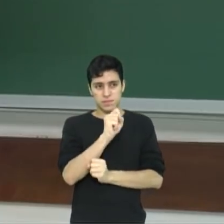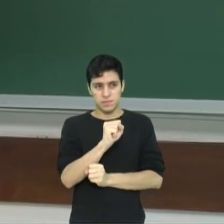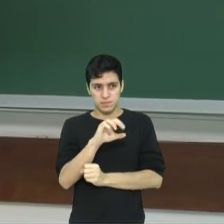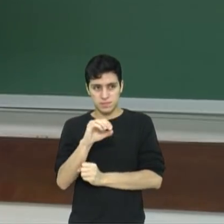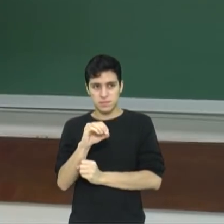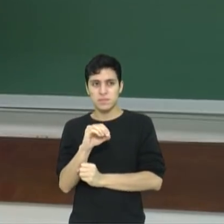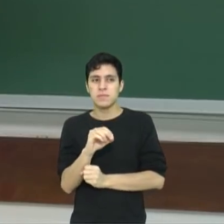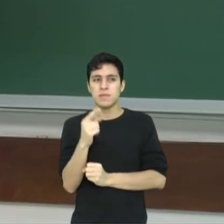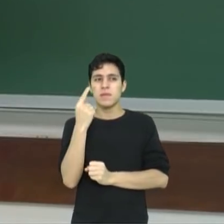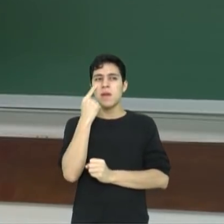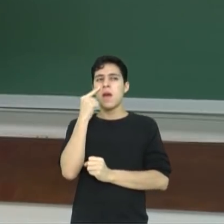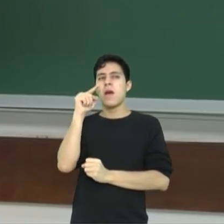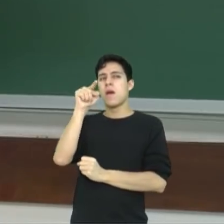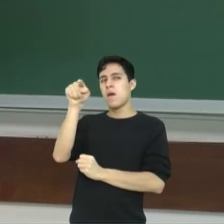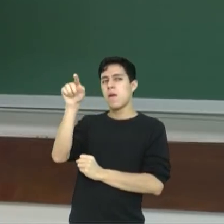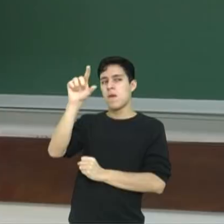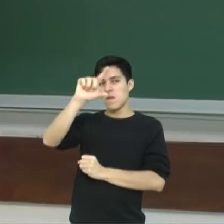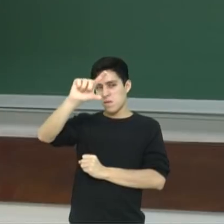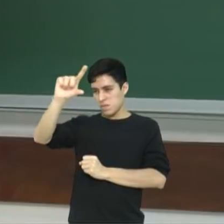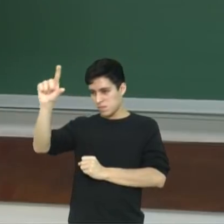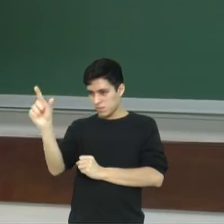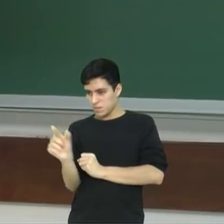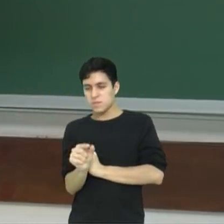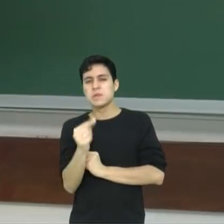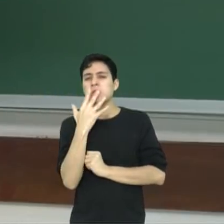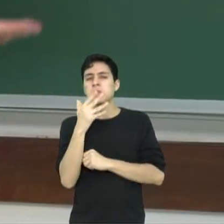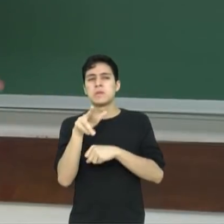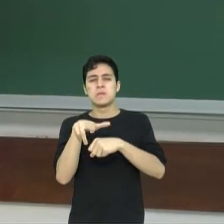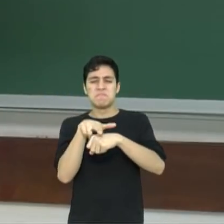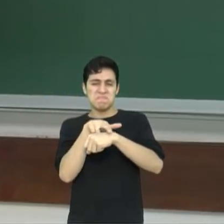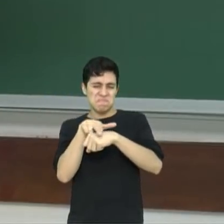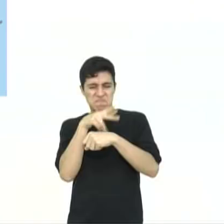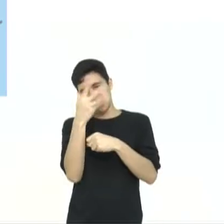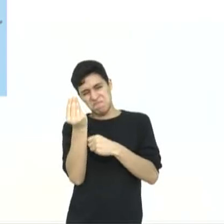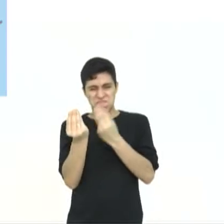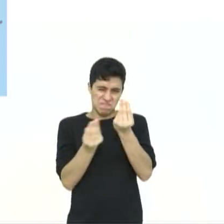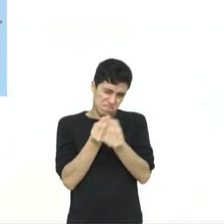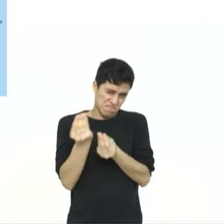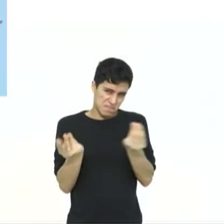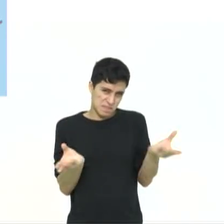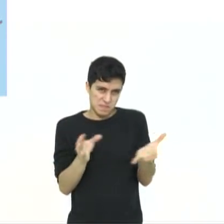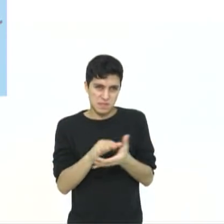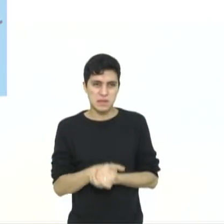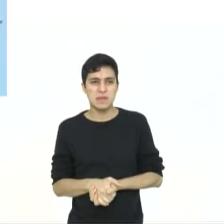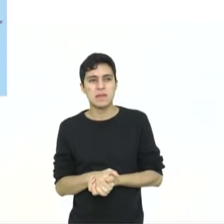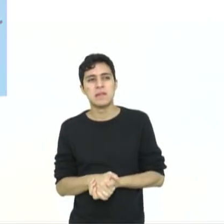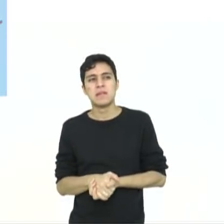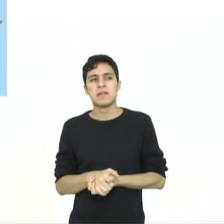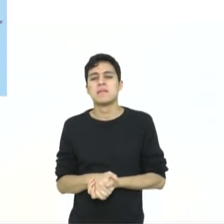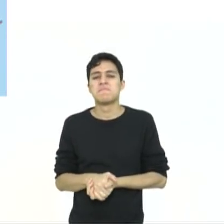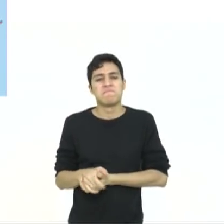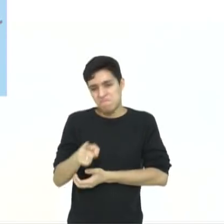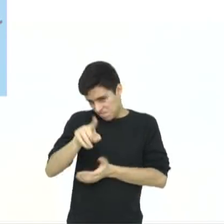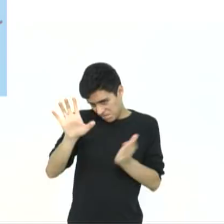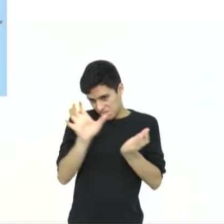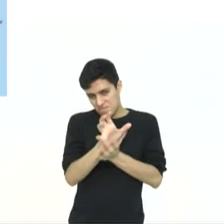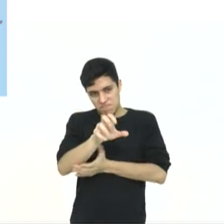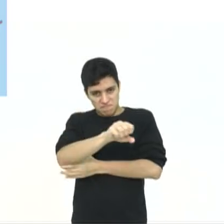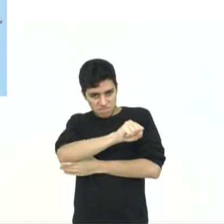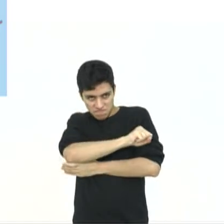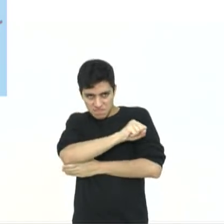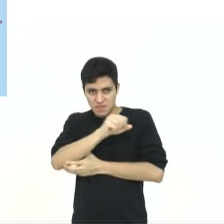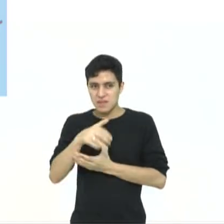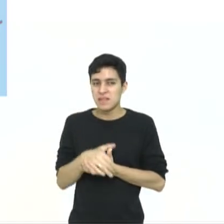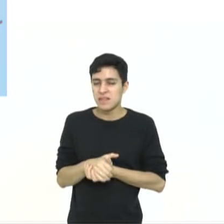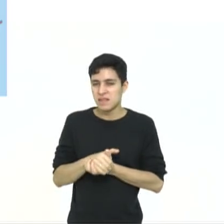que ele ficou, a parte... que cor é essa? Um rosa meio creme, quase, né? Hein, galerinha do 8º ano?